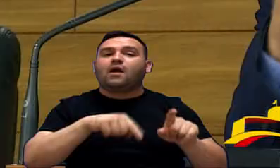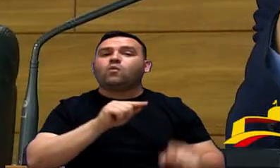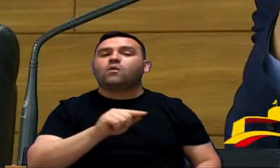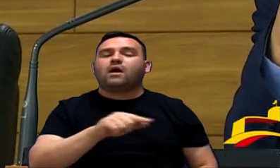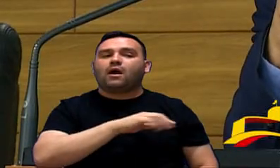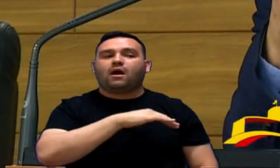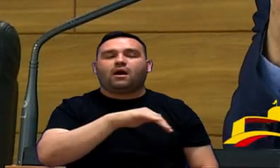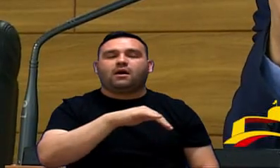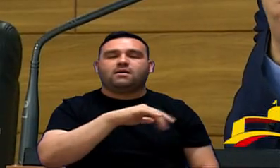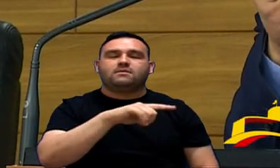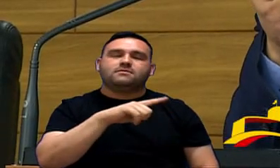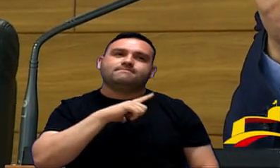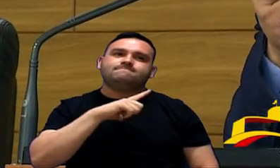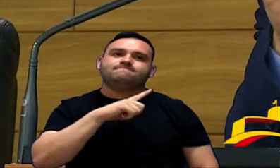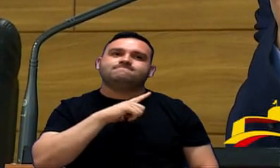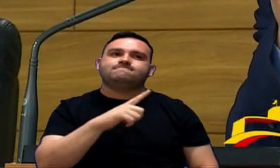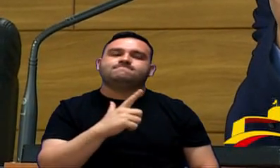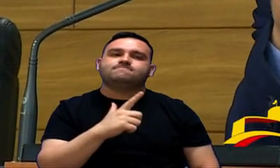ali